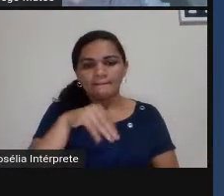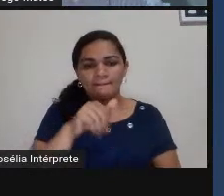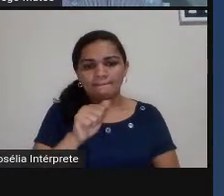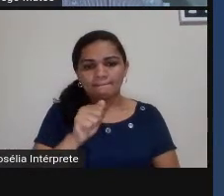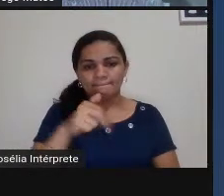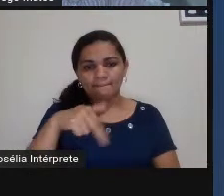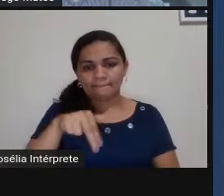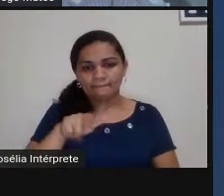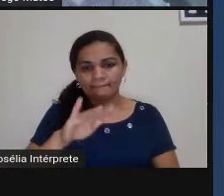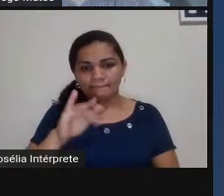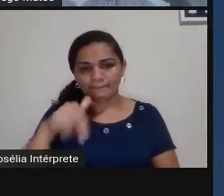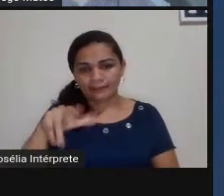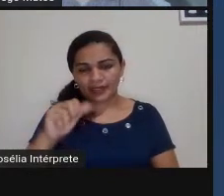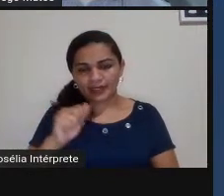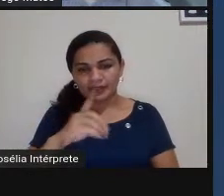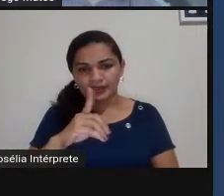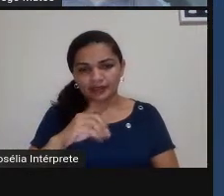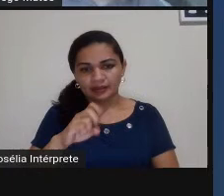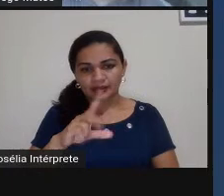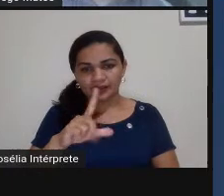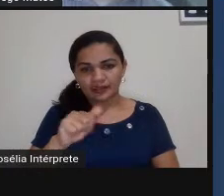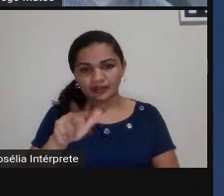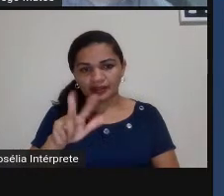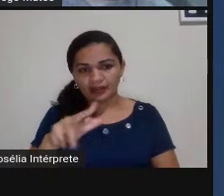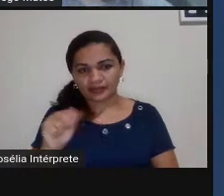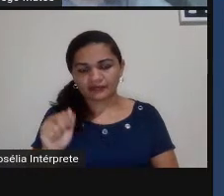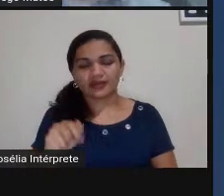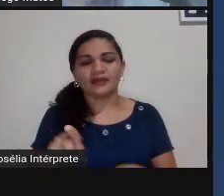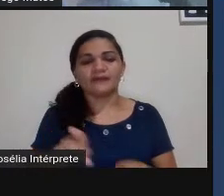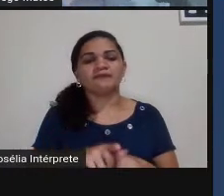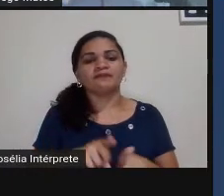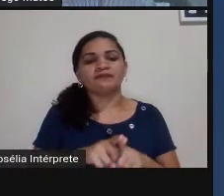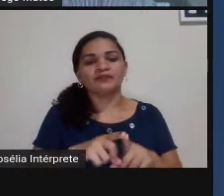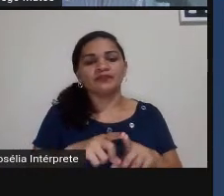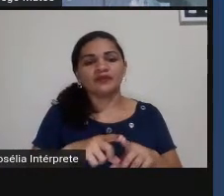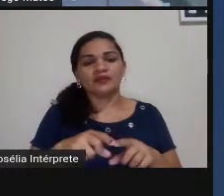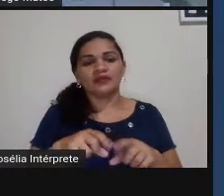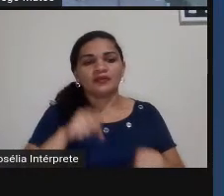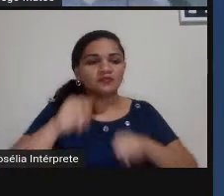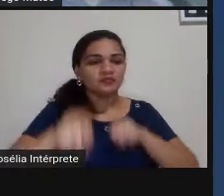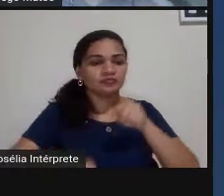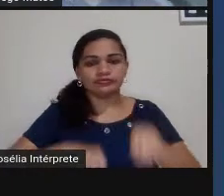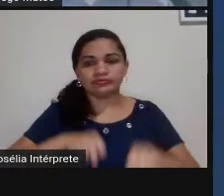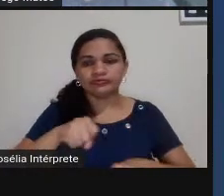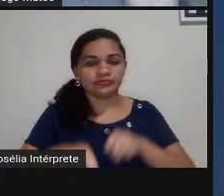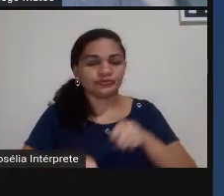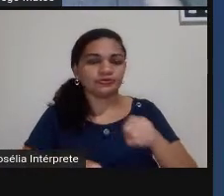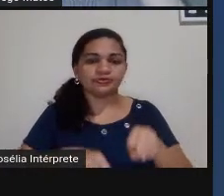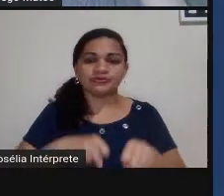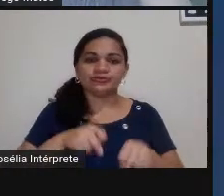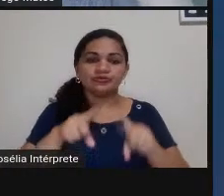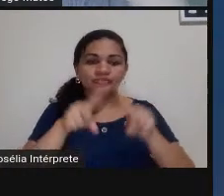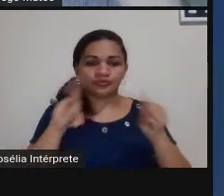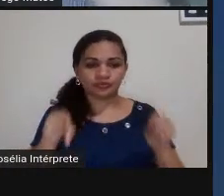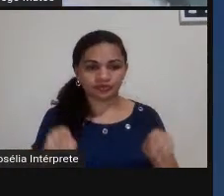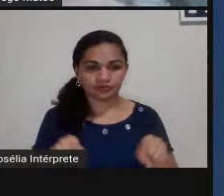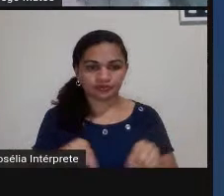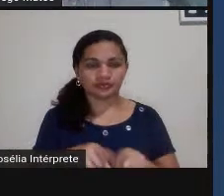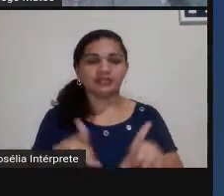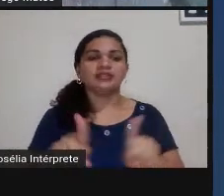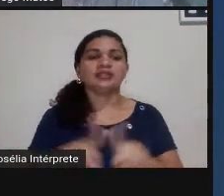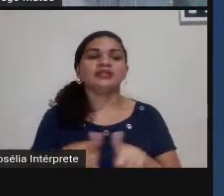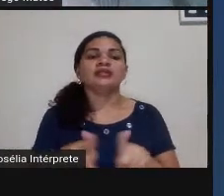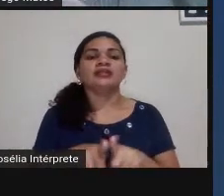de roupa de calha de bicicleta concorrente para fazer uma